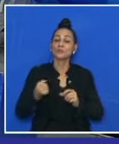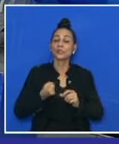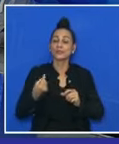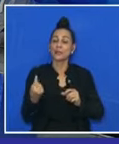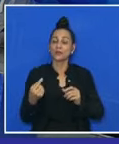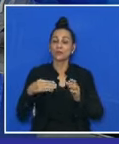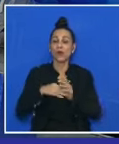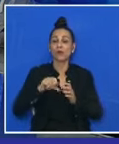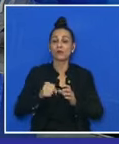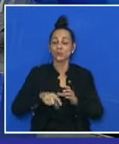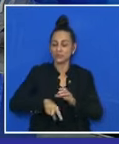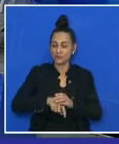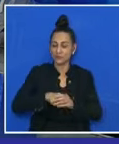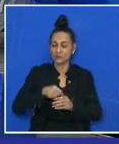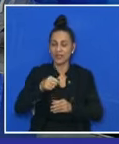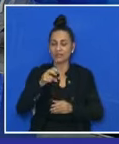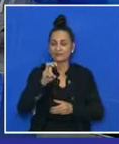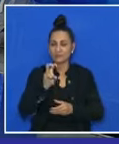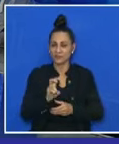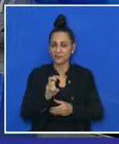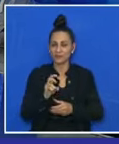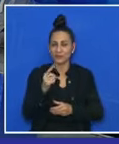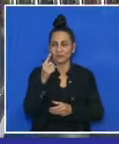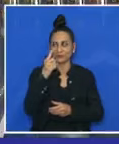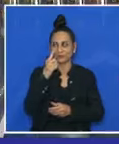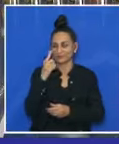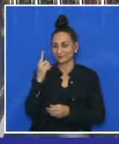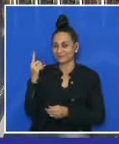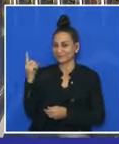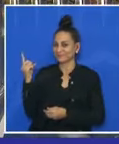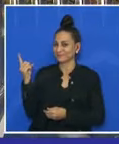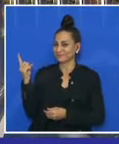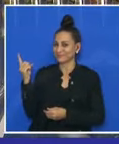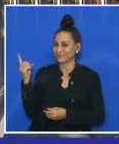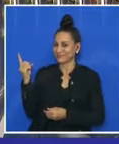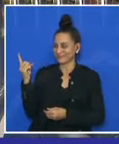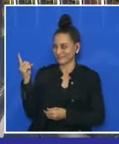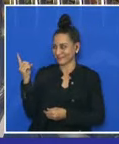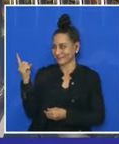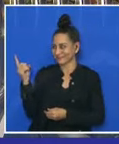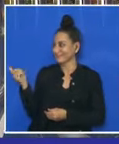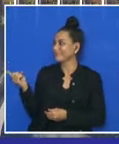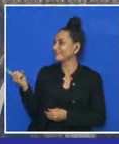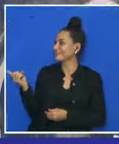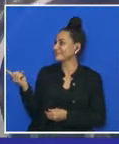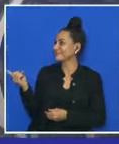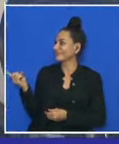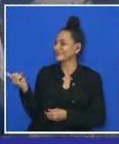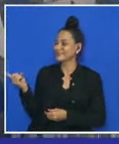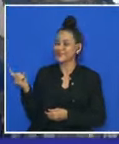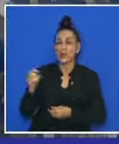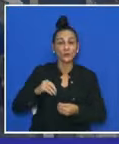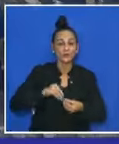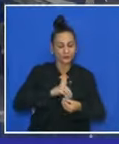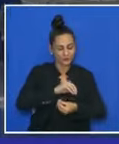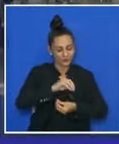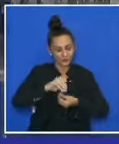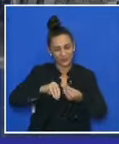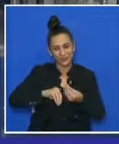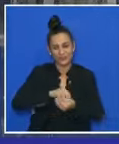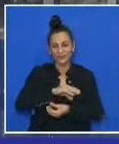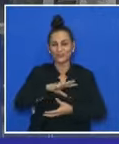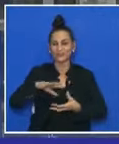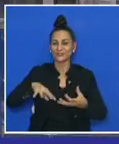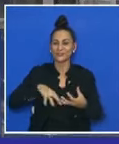e serão sorteados 5 números. Bolas posicionadas, valendo! Globo girando,